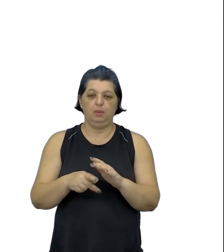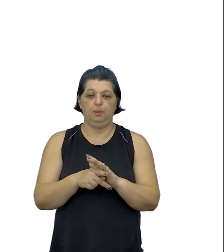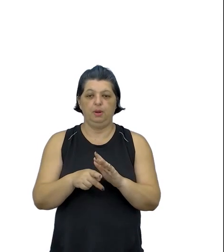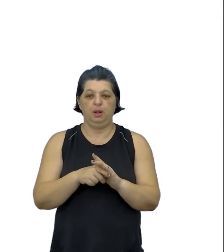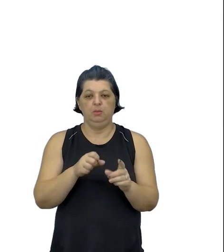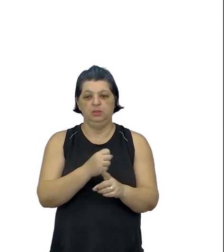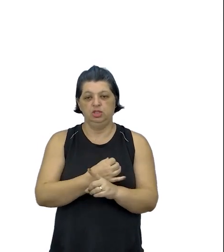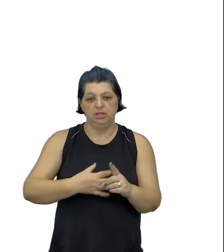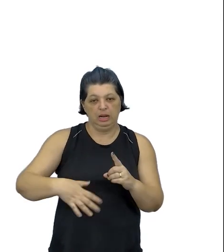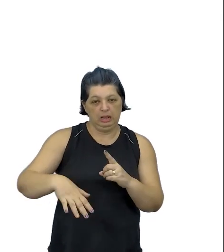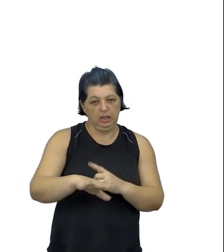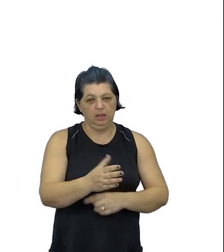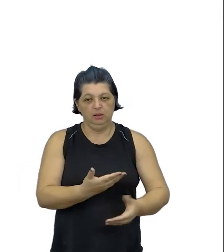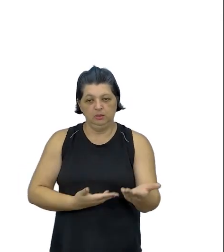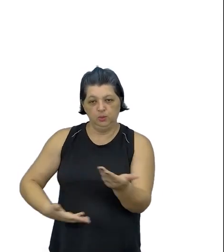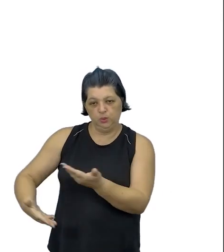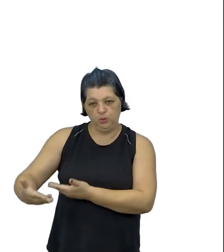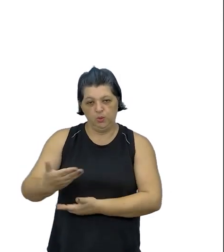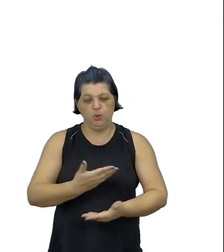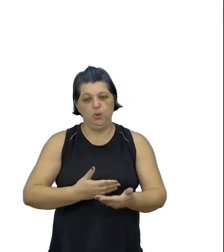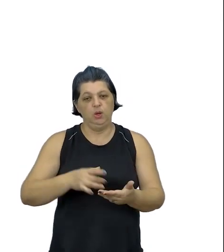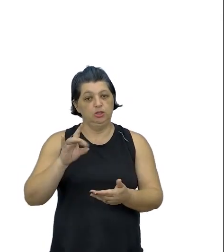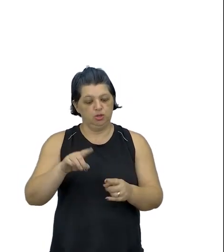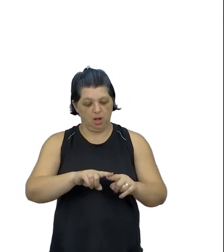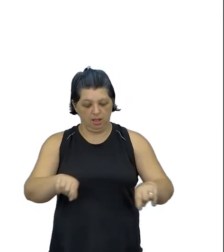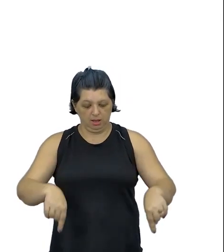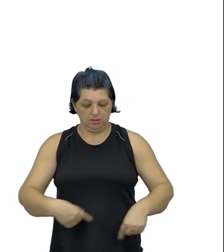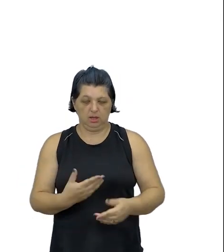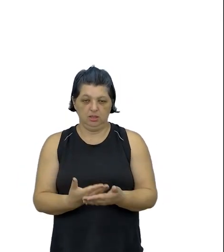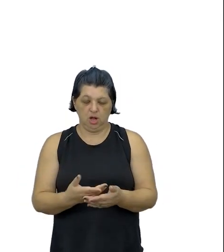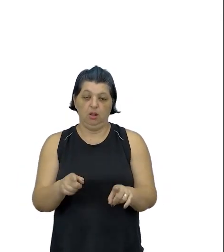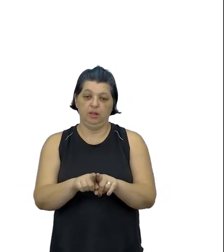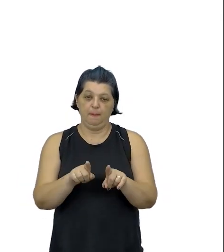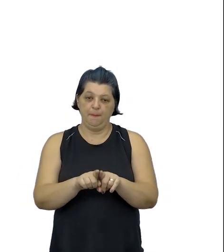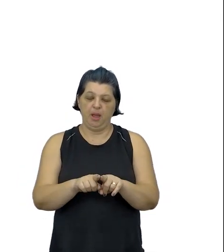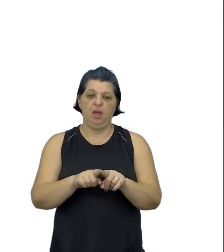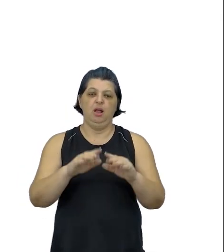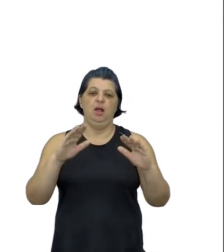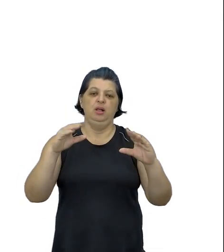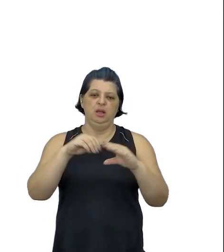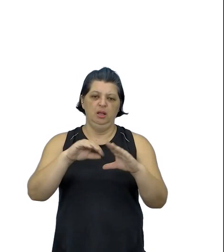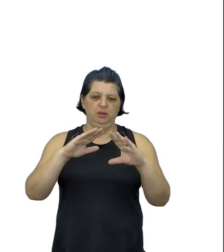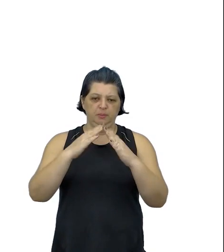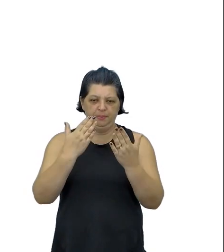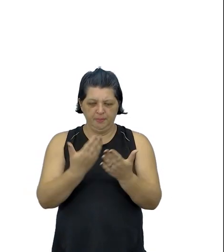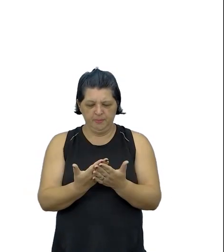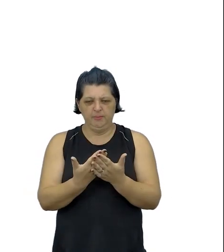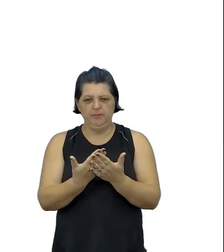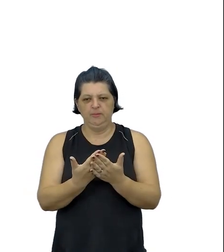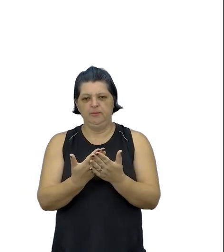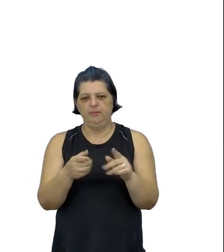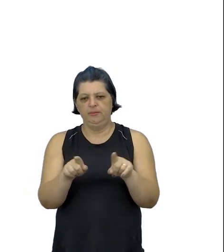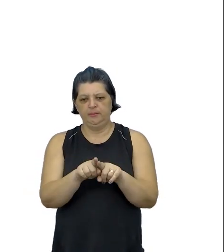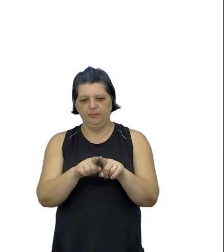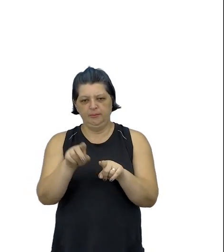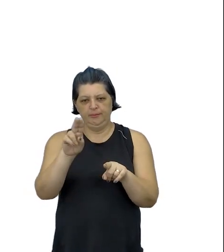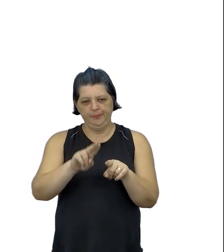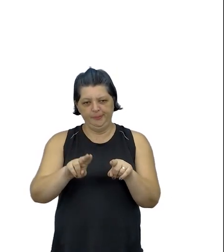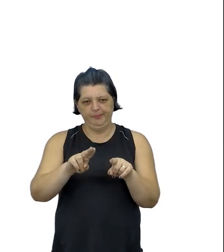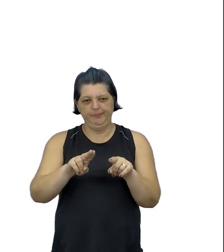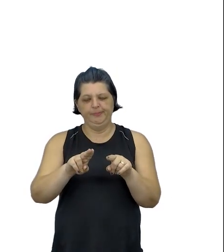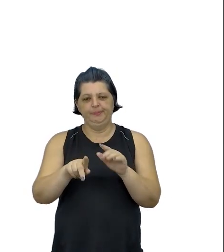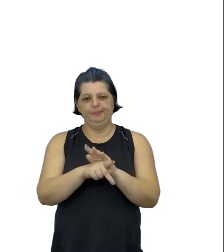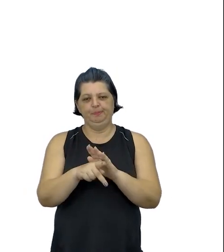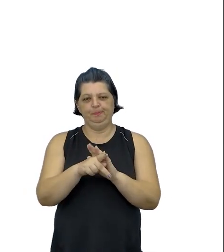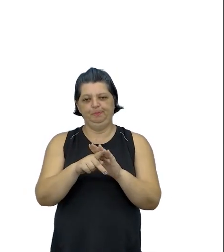só na sala de aula, mas também na escola. Hoje em dia, muitas escolas fazem uso de redes sociais, isso é muito bacana,